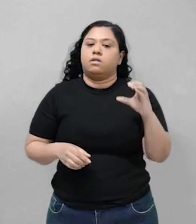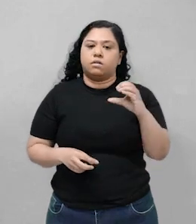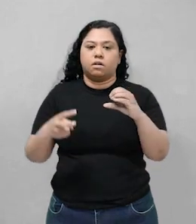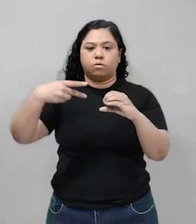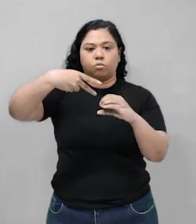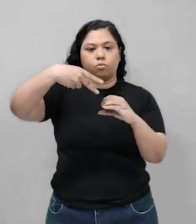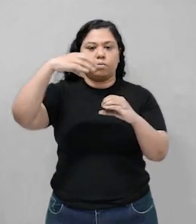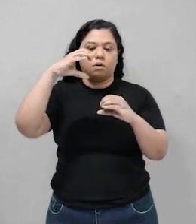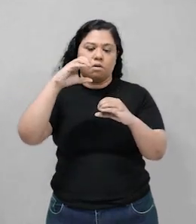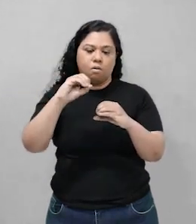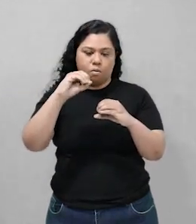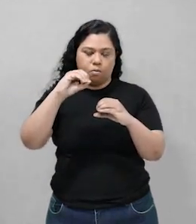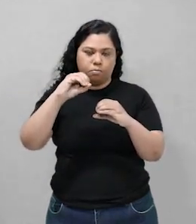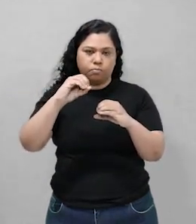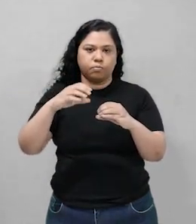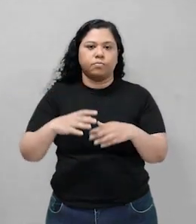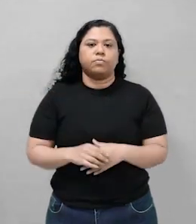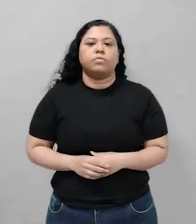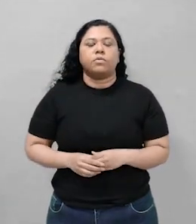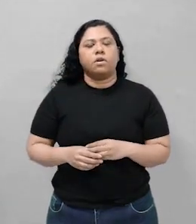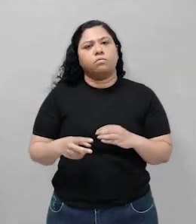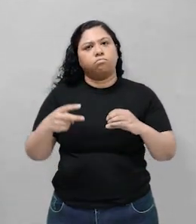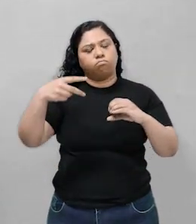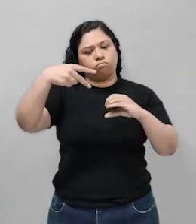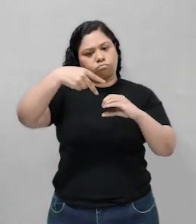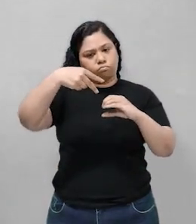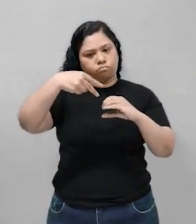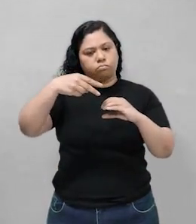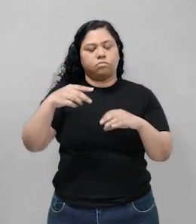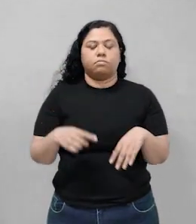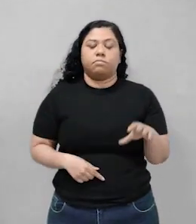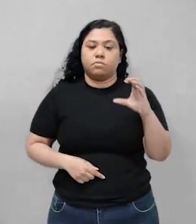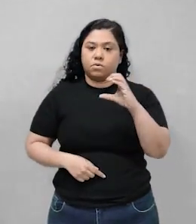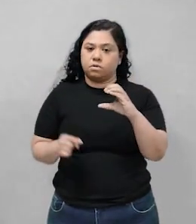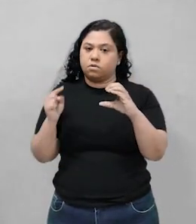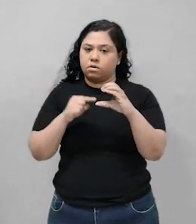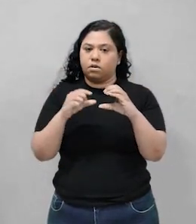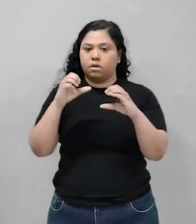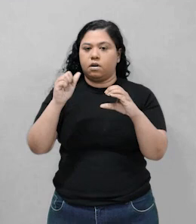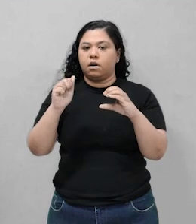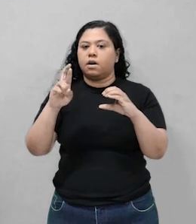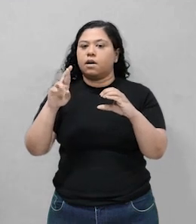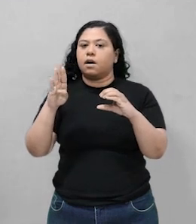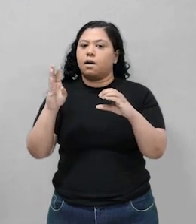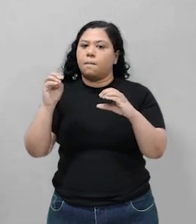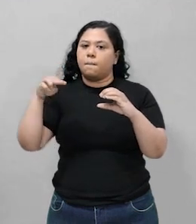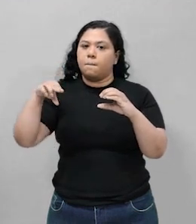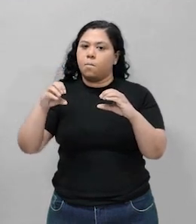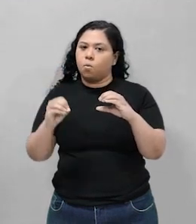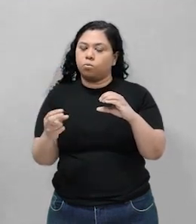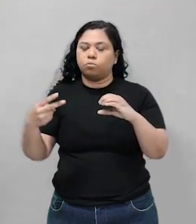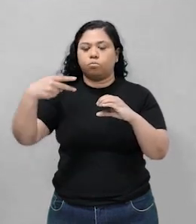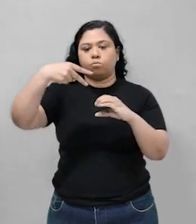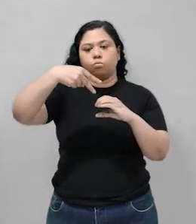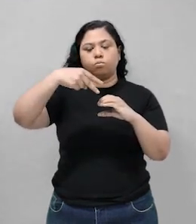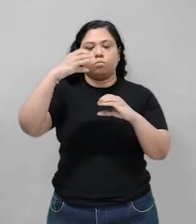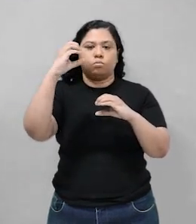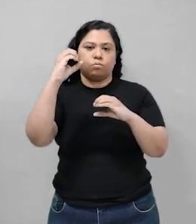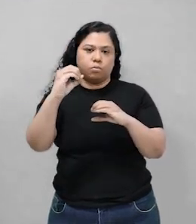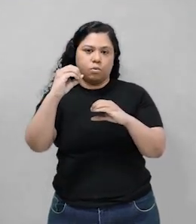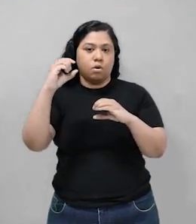O. Quando eu falo dupla, estou falando de ligação dupla. C, carbono, ligação dupla,